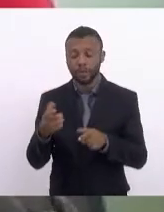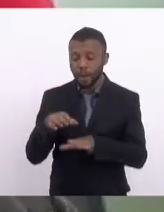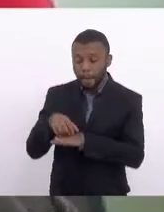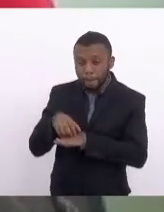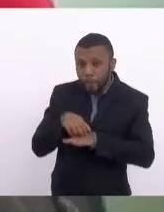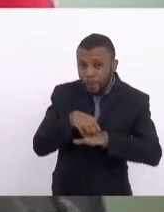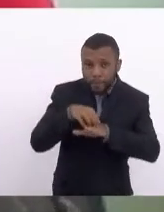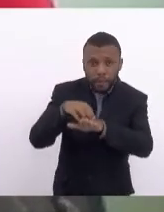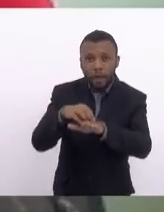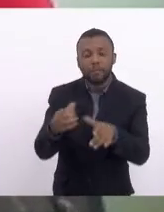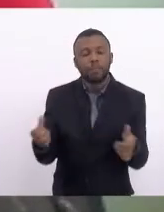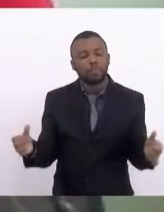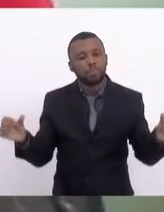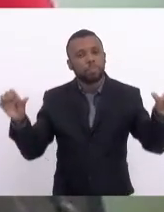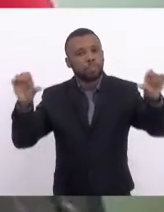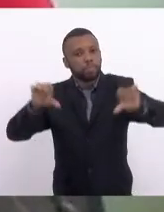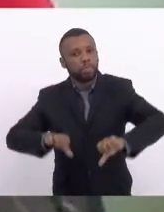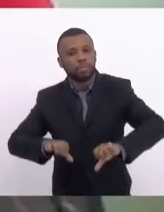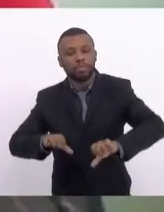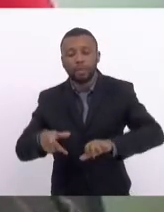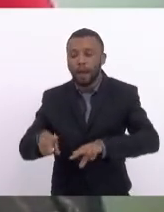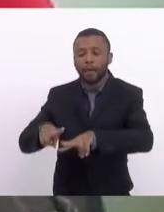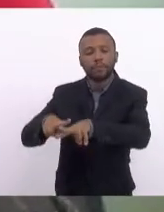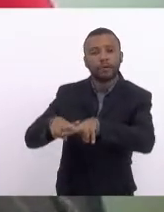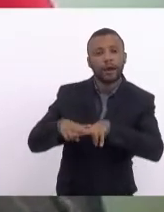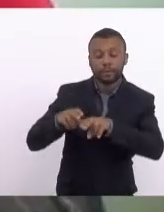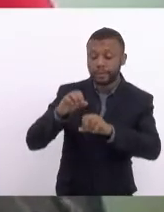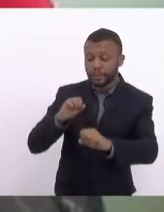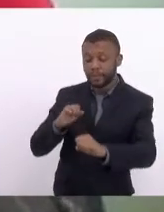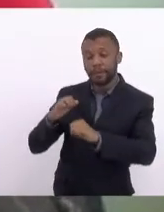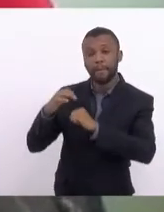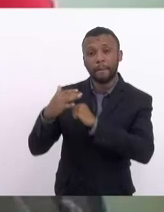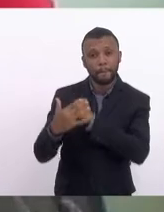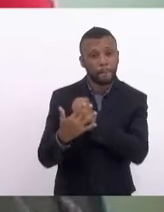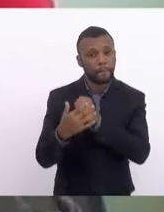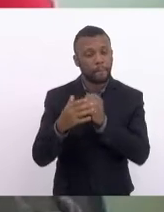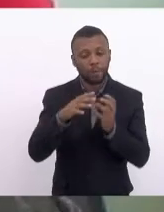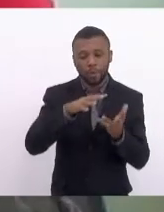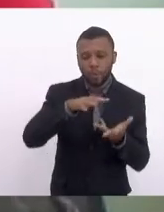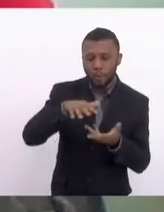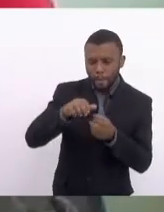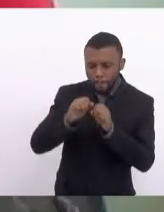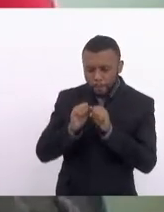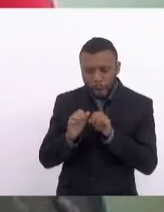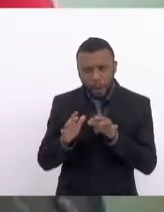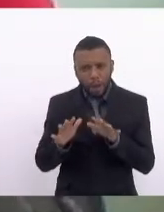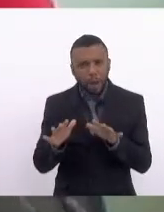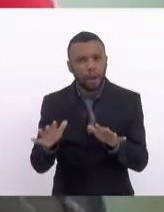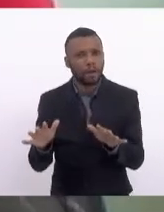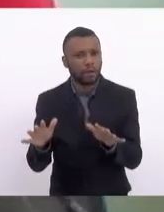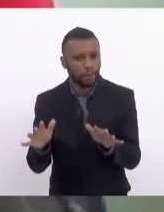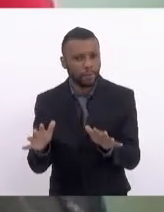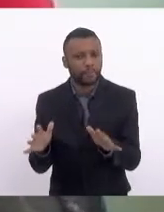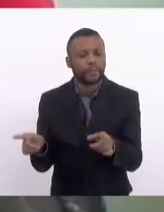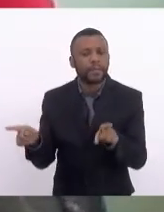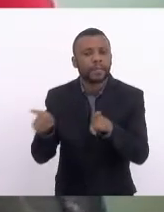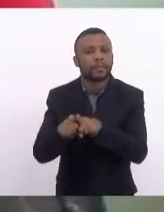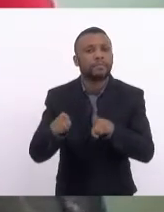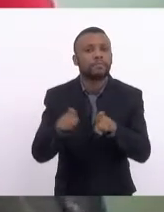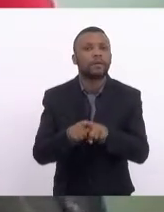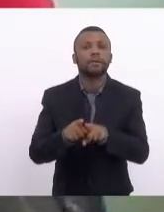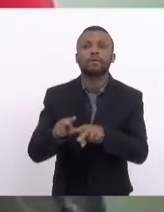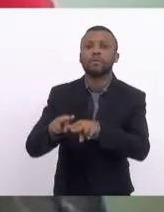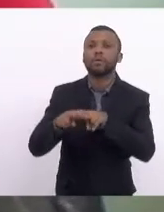se agravaram diante da pandemia e se agravaram também em razão da redução do fluxo